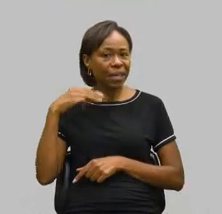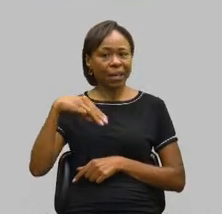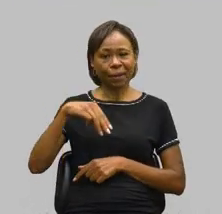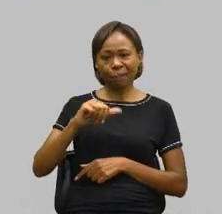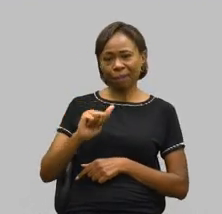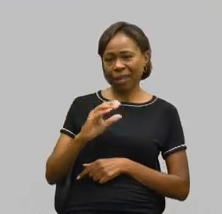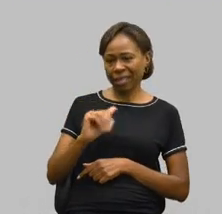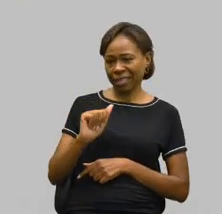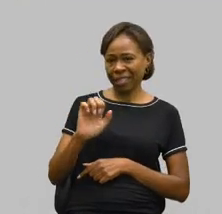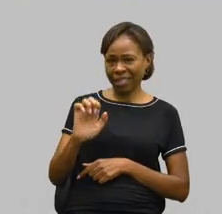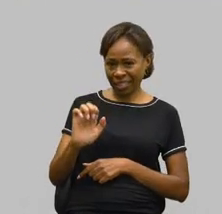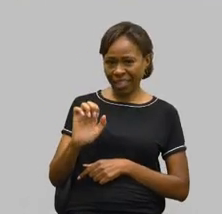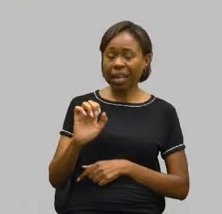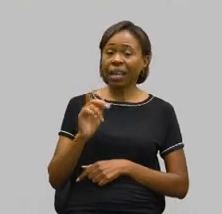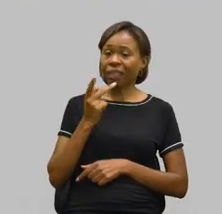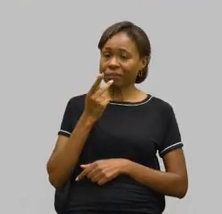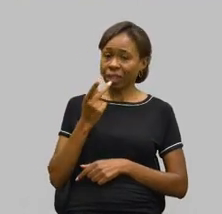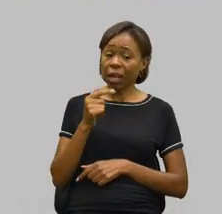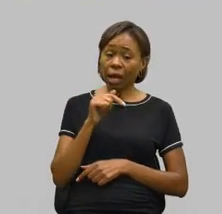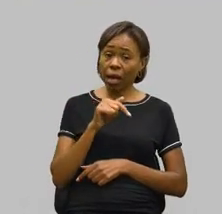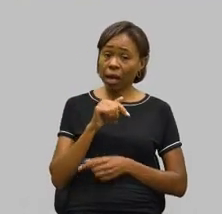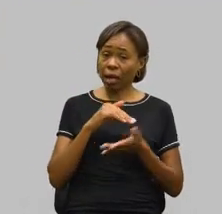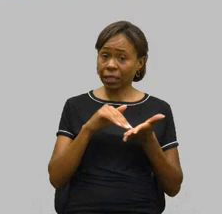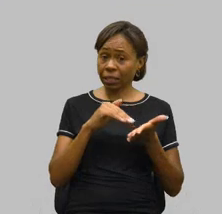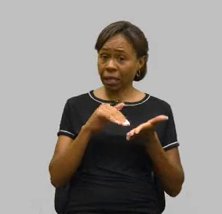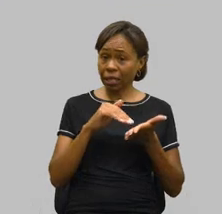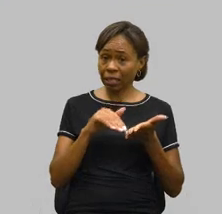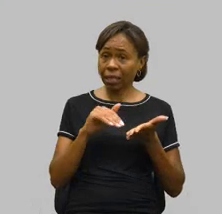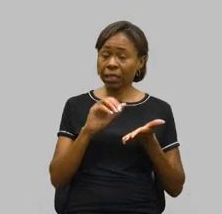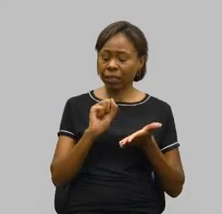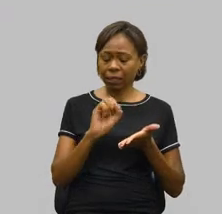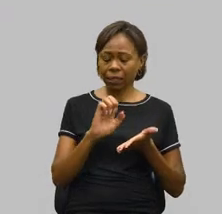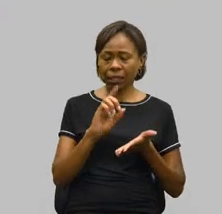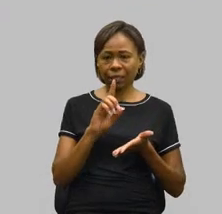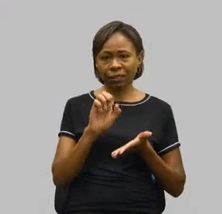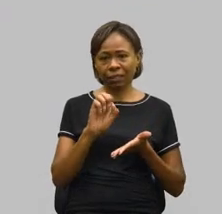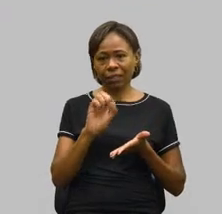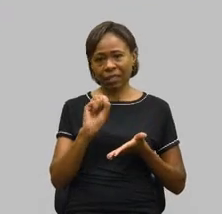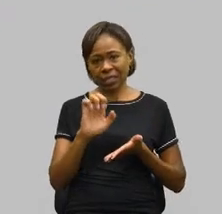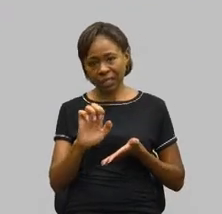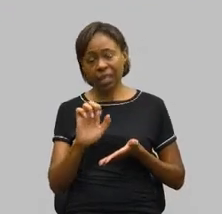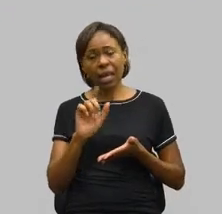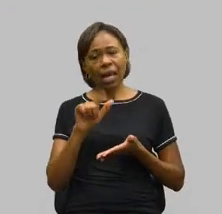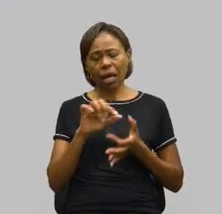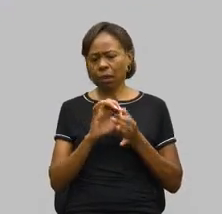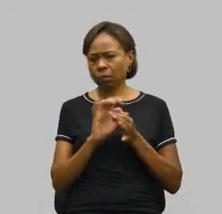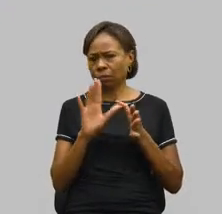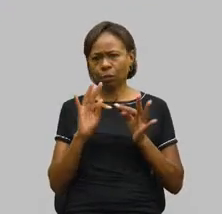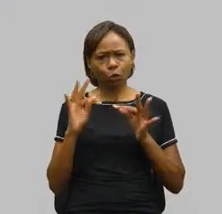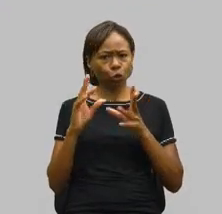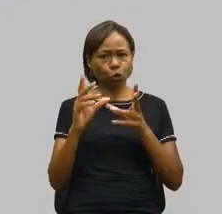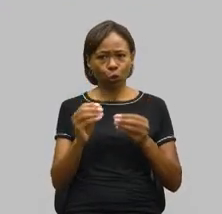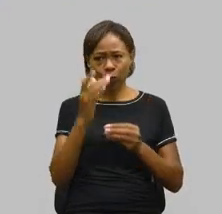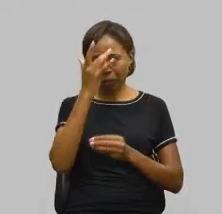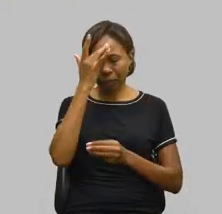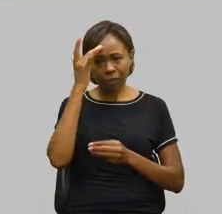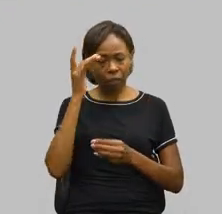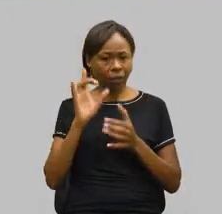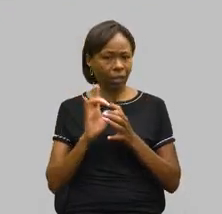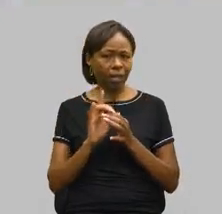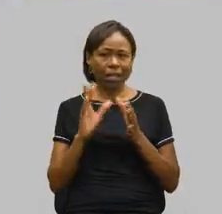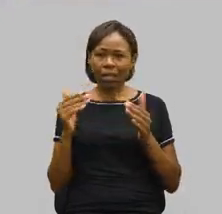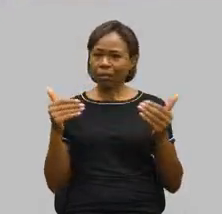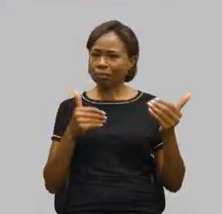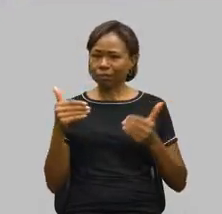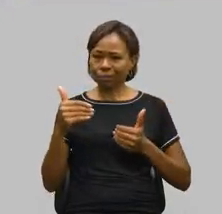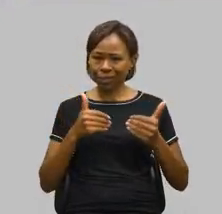que a cedes ela é uma secretaria para todos e as portas da secretaria está aberta para todos sempre porque nós estamos trabalhando aqui